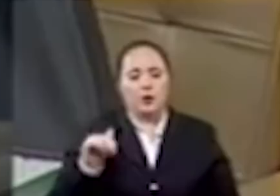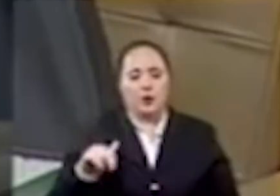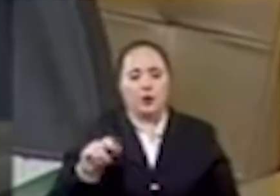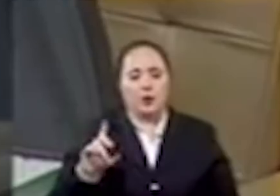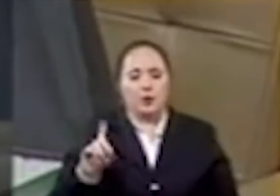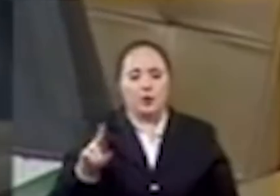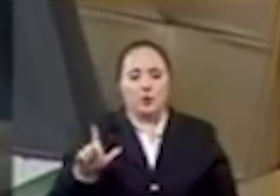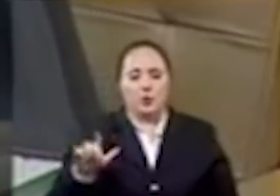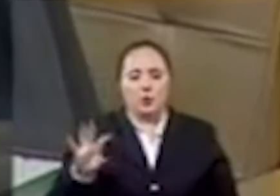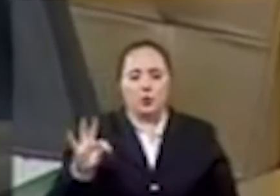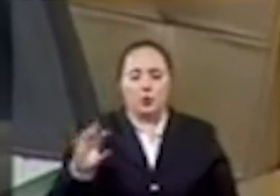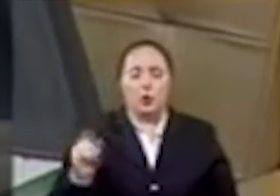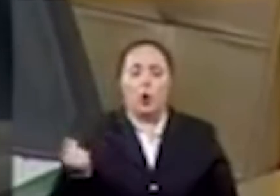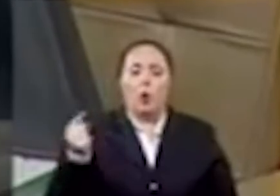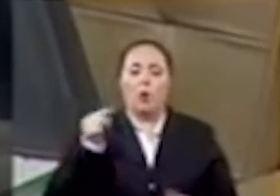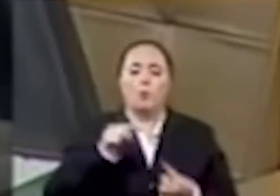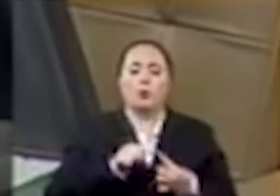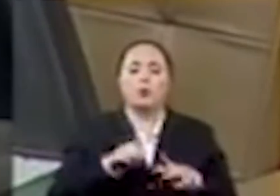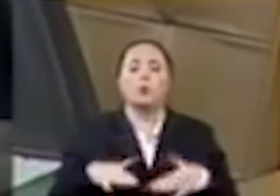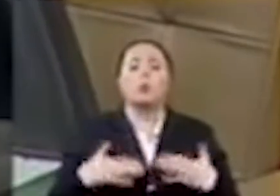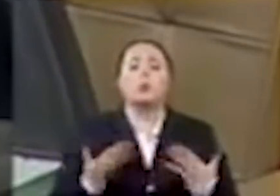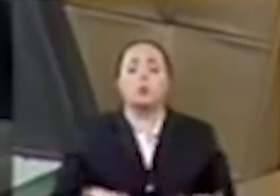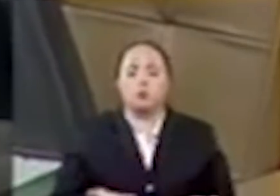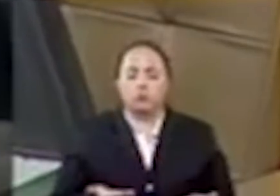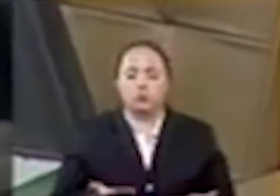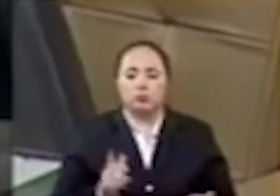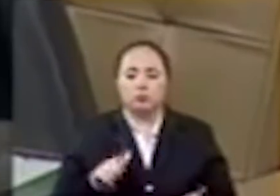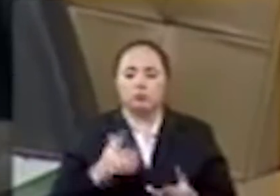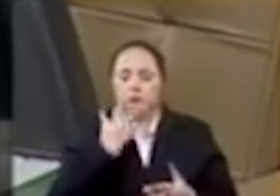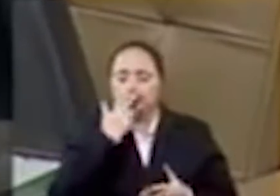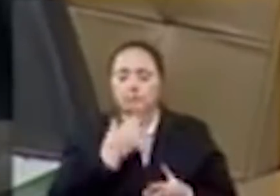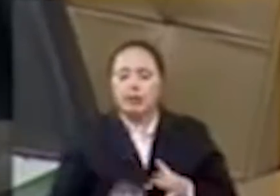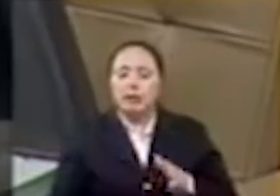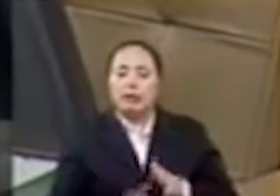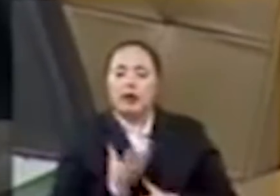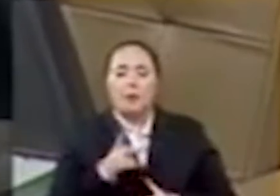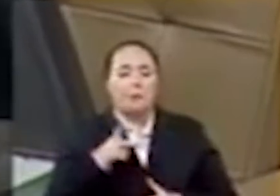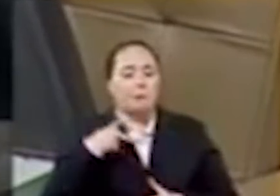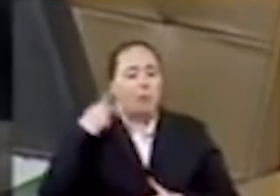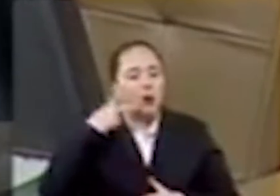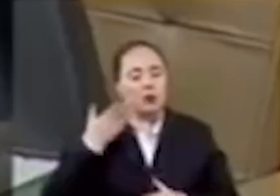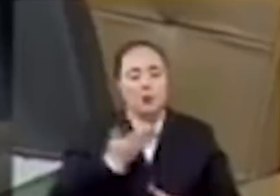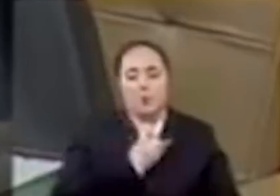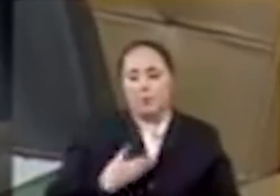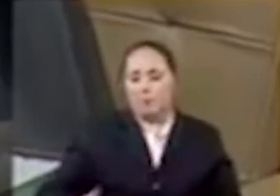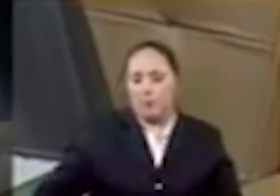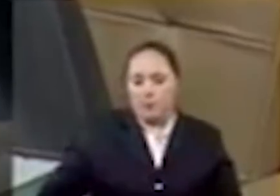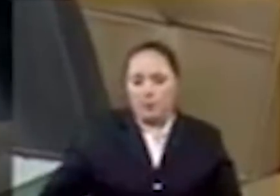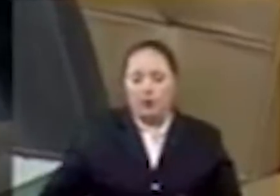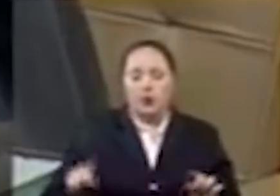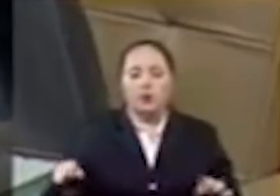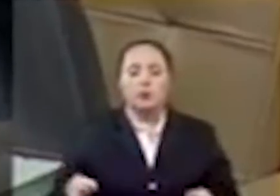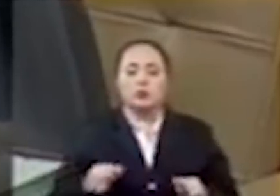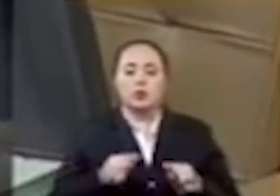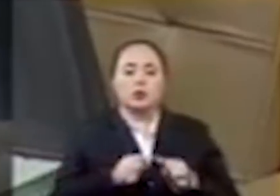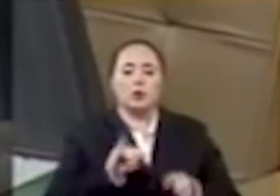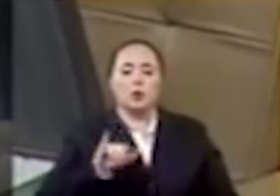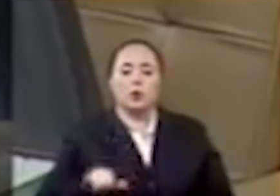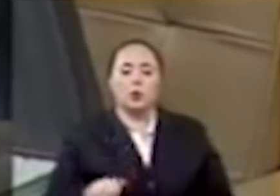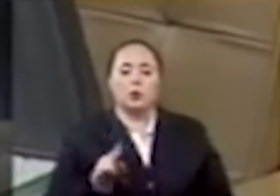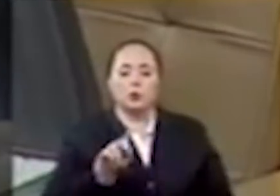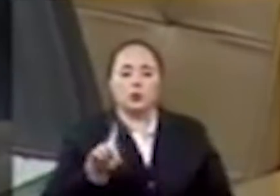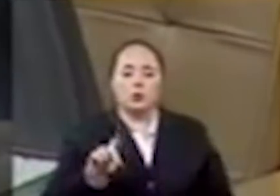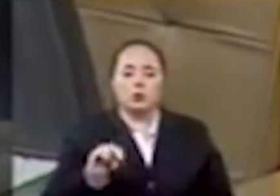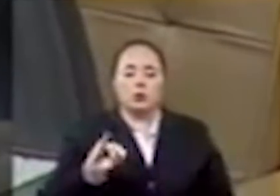uma de suas finalidades a formulação de política pública de estabilização política, de acordo com o juízo de